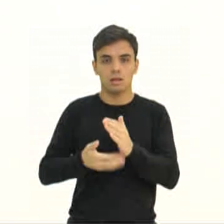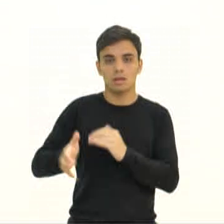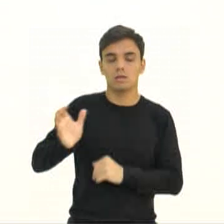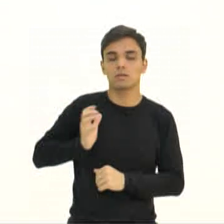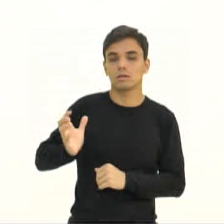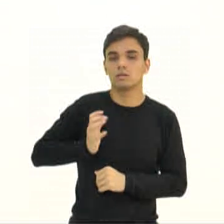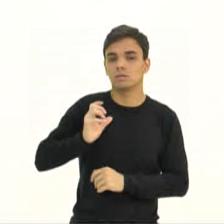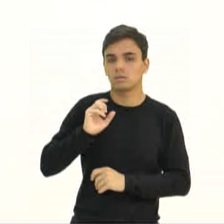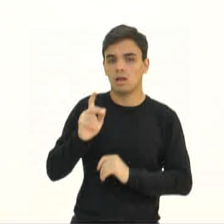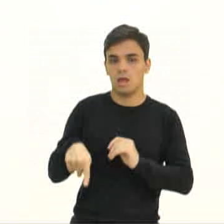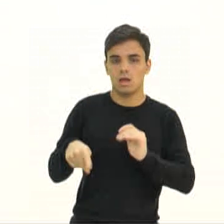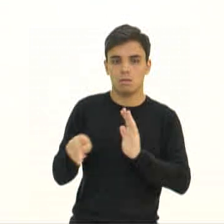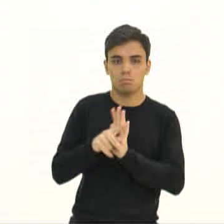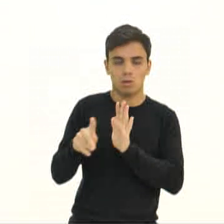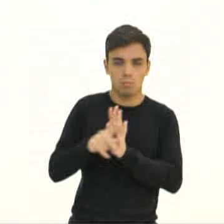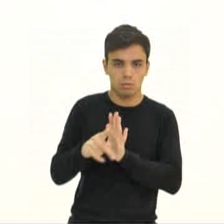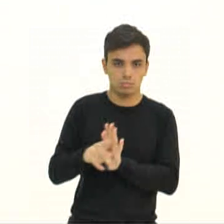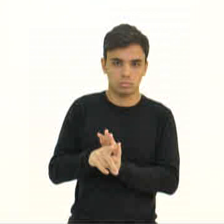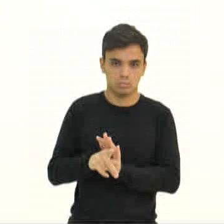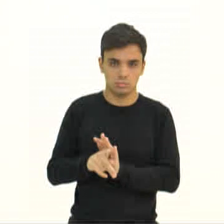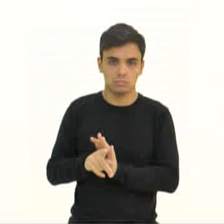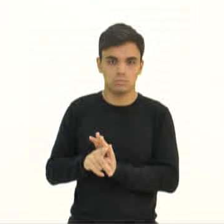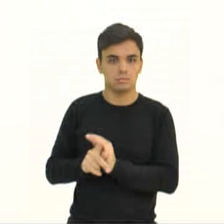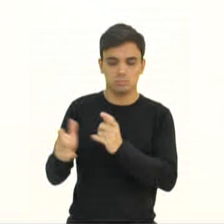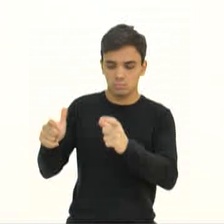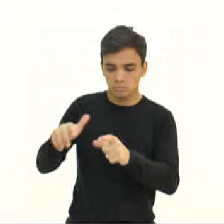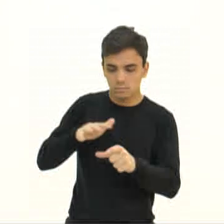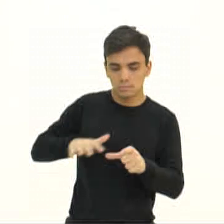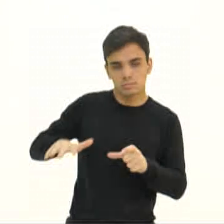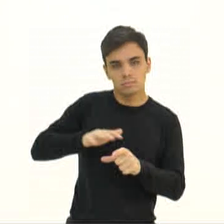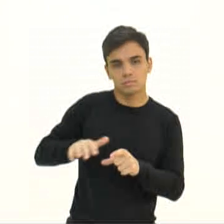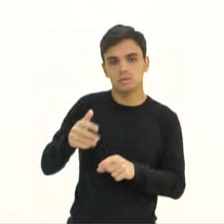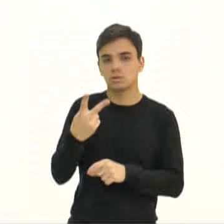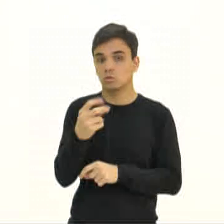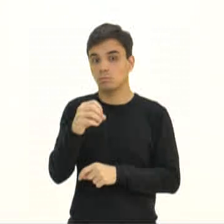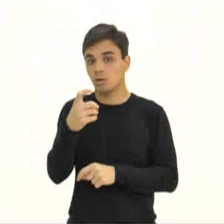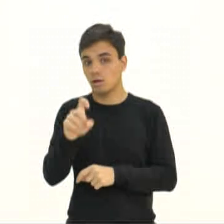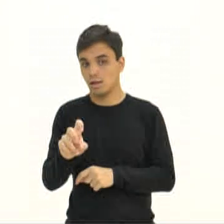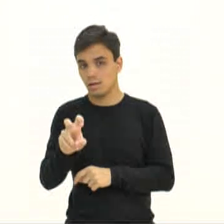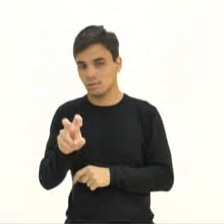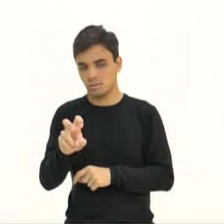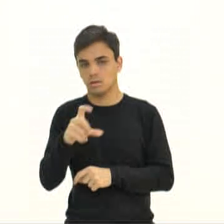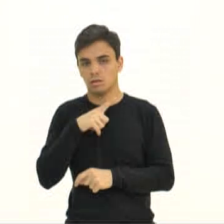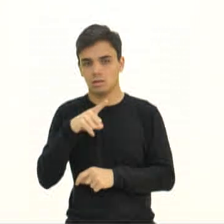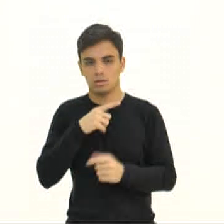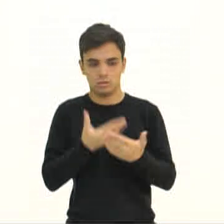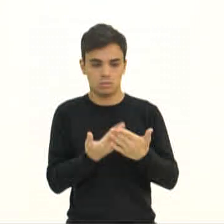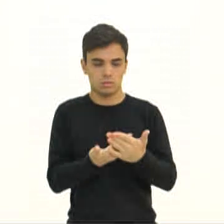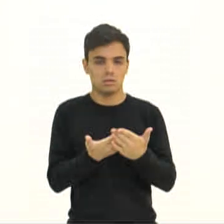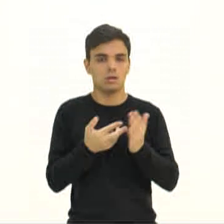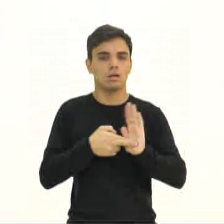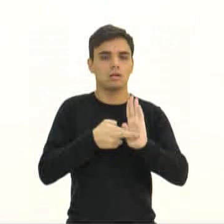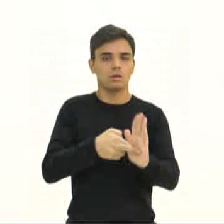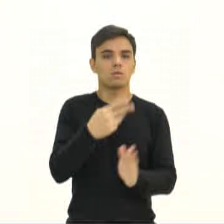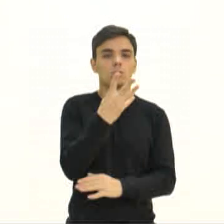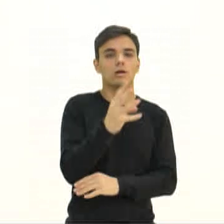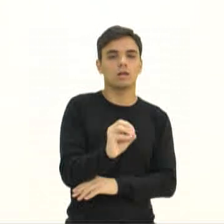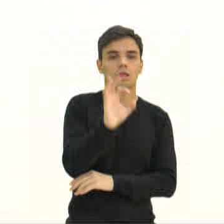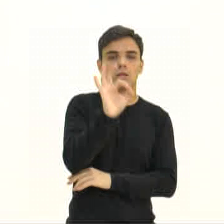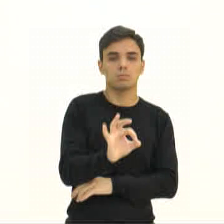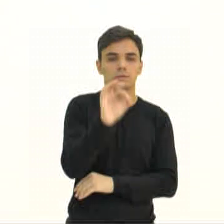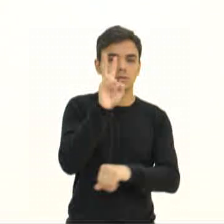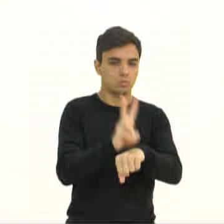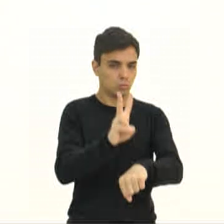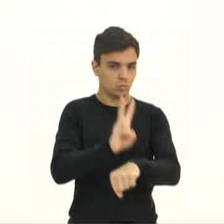são próprias desta área, né? Em 2015, um estudo revelou ali que 40% está